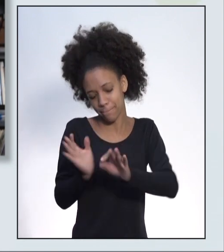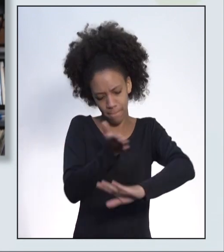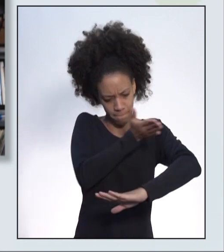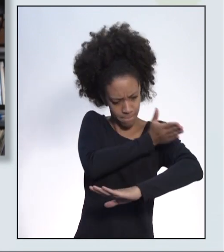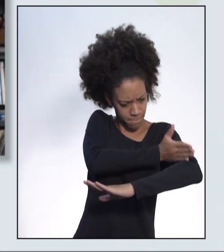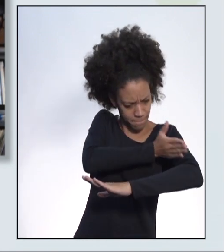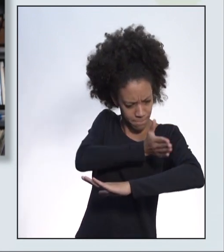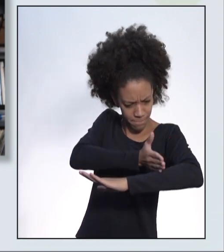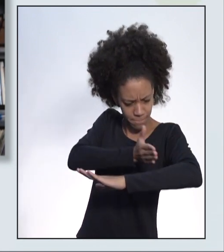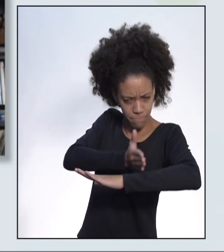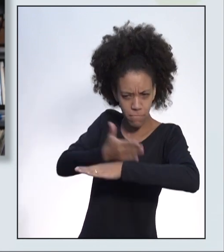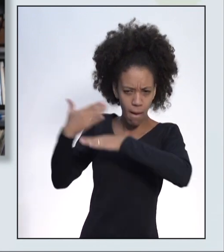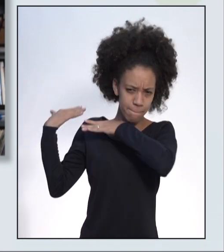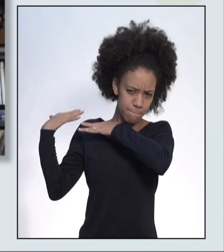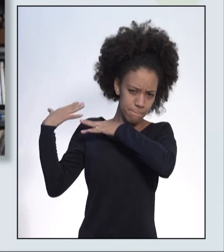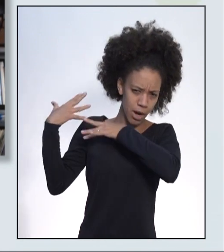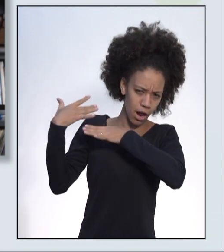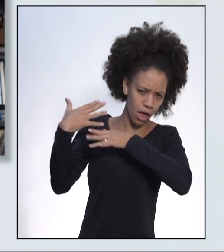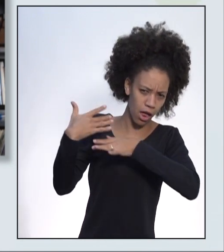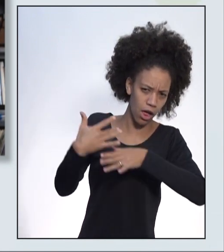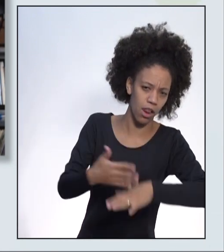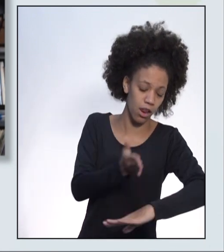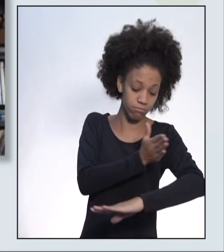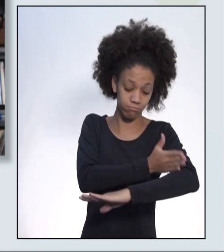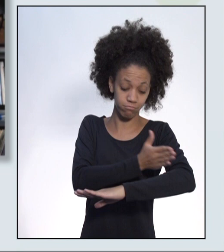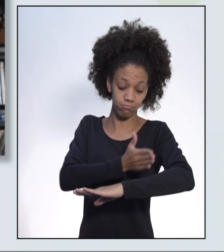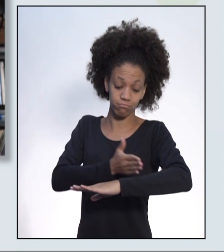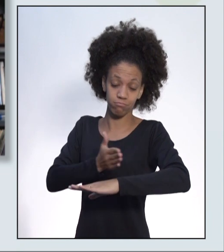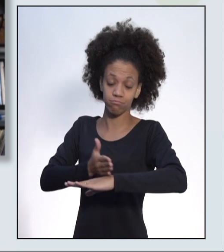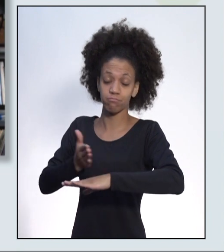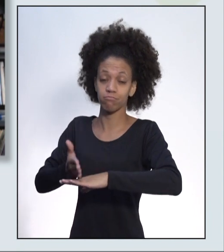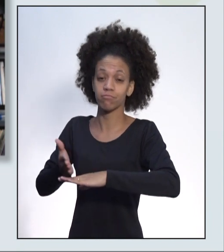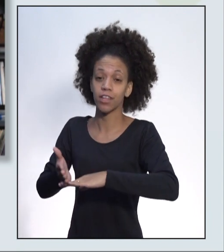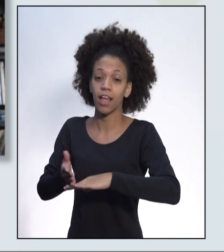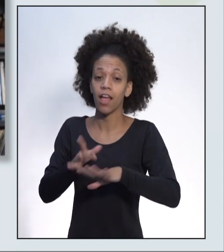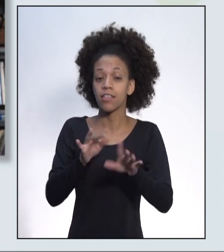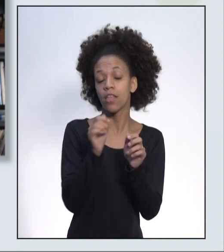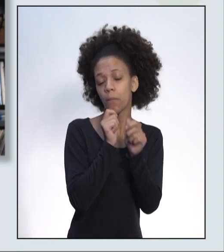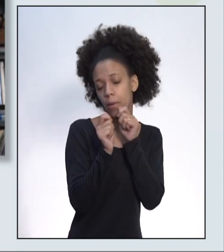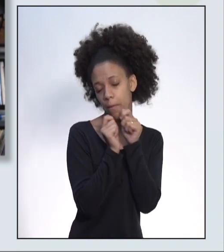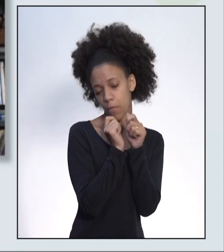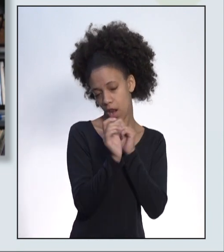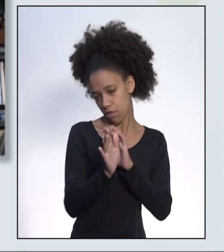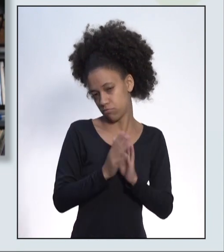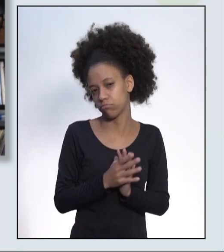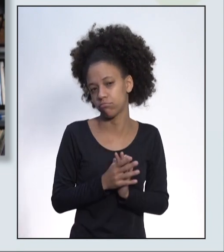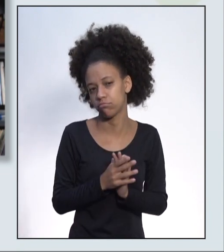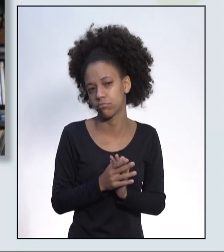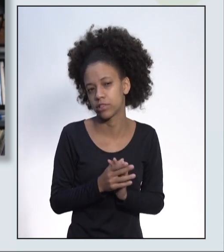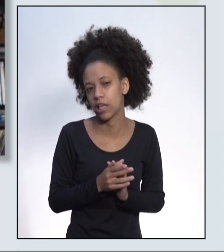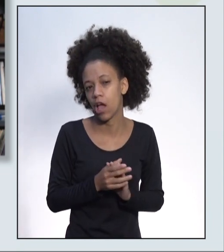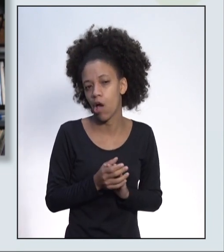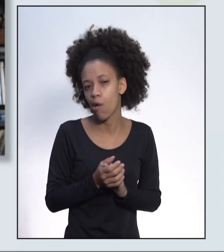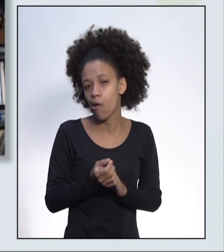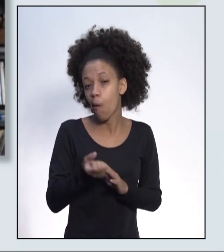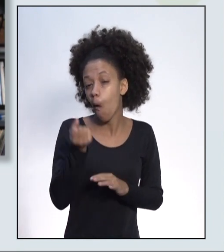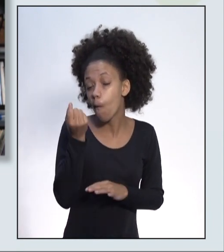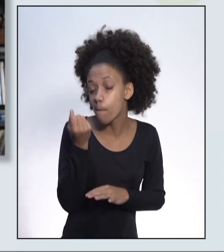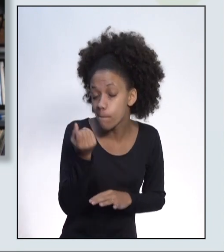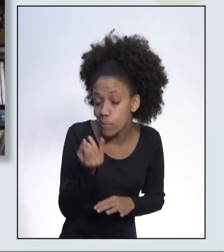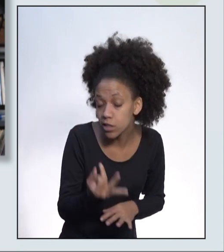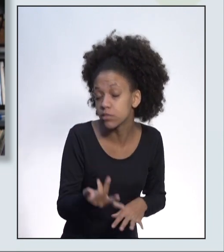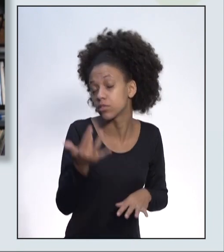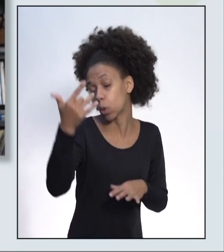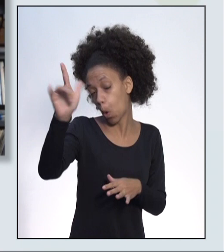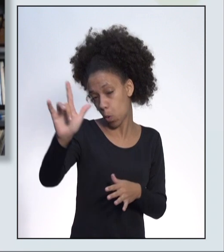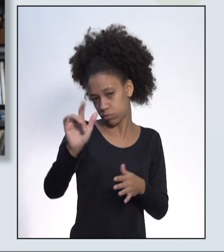do tempo, né? Isso aqui é uma reportagem do jornal Nexo que conta quanto de Mata Atlântica ainda